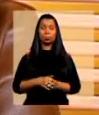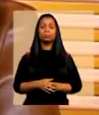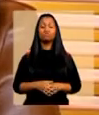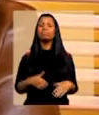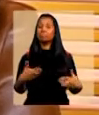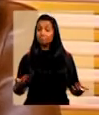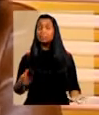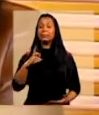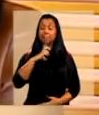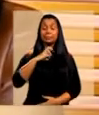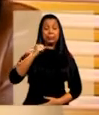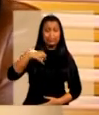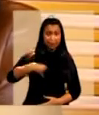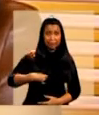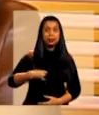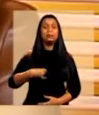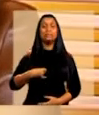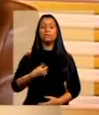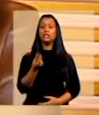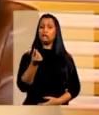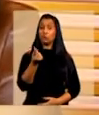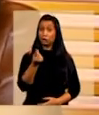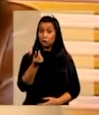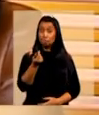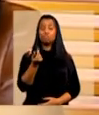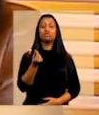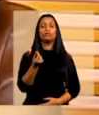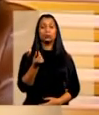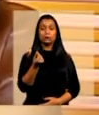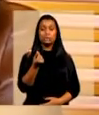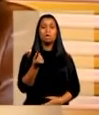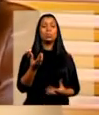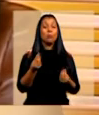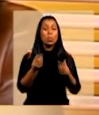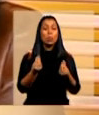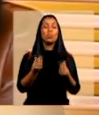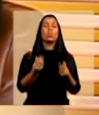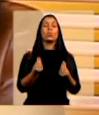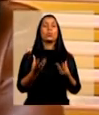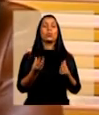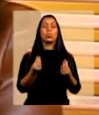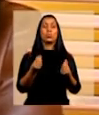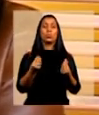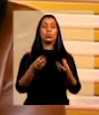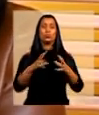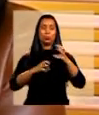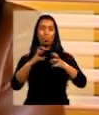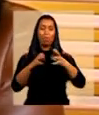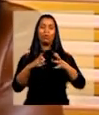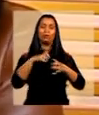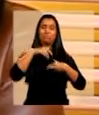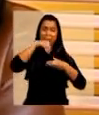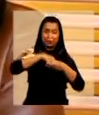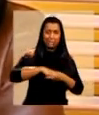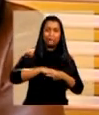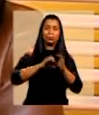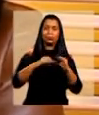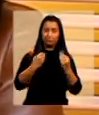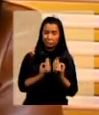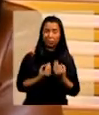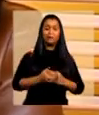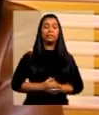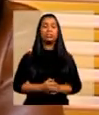Sim, ainda bate, sim, né? A parte financeira, ela envolve muito os conflitos, né,